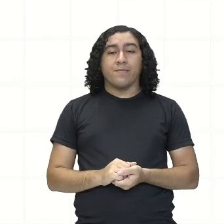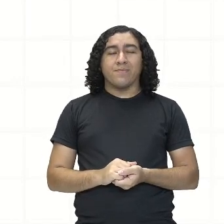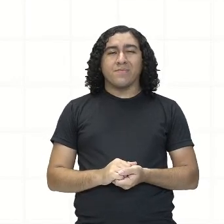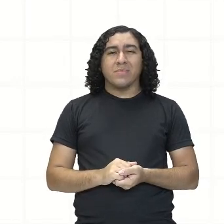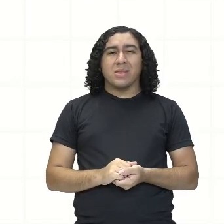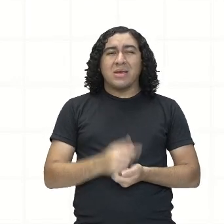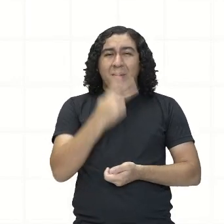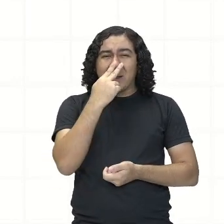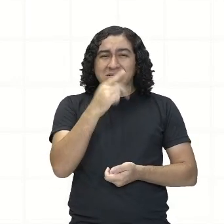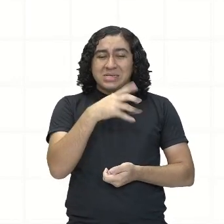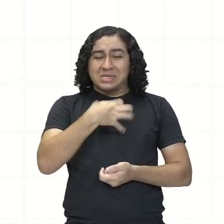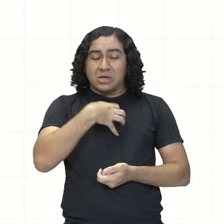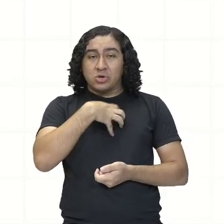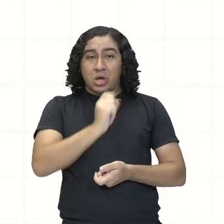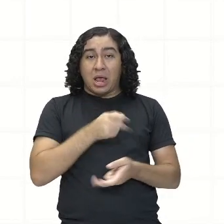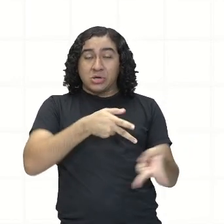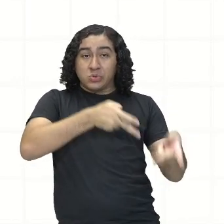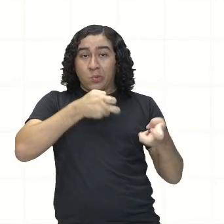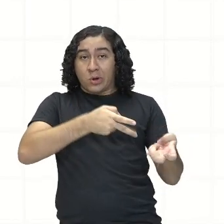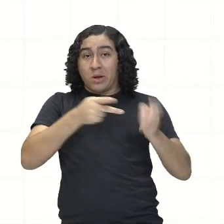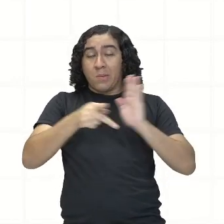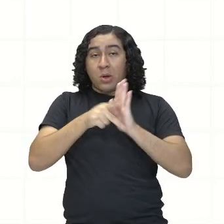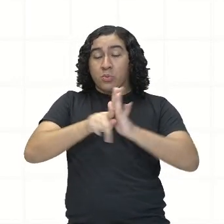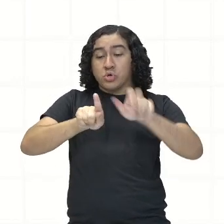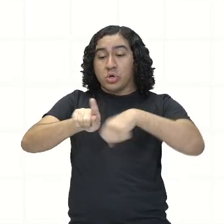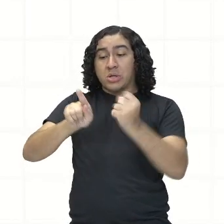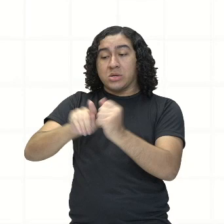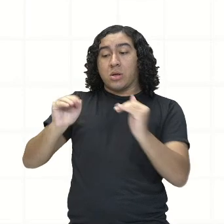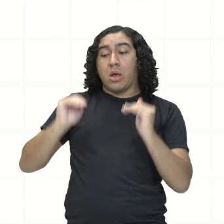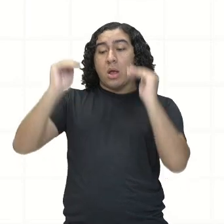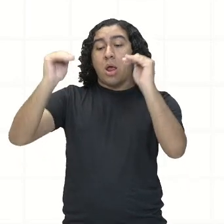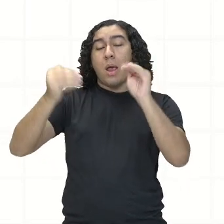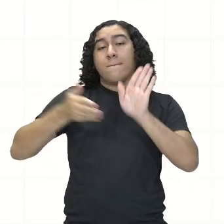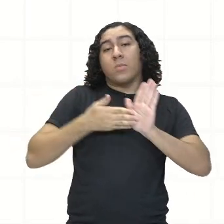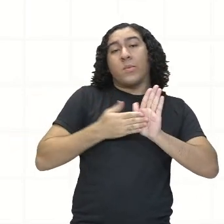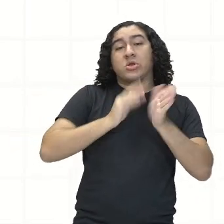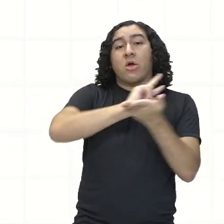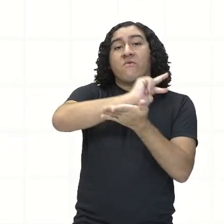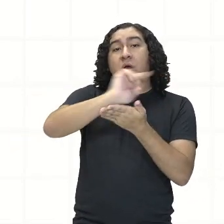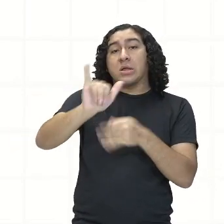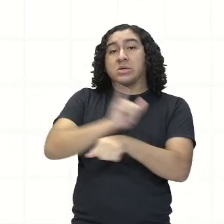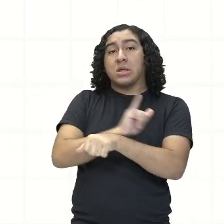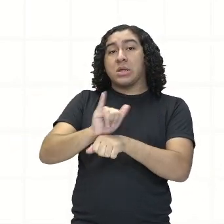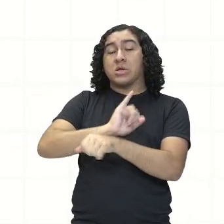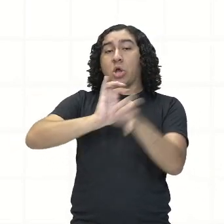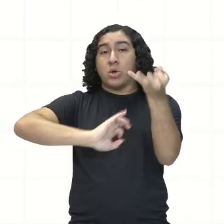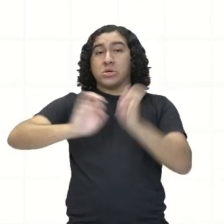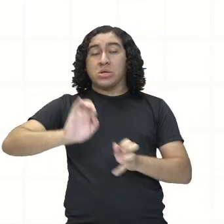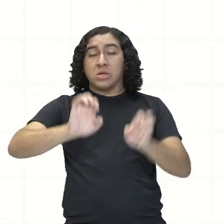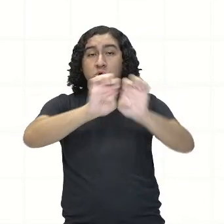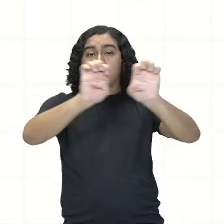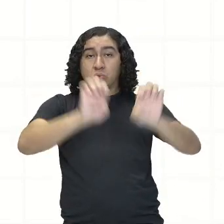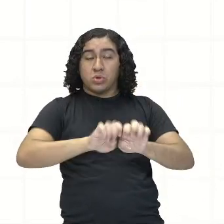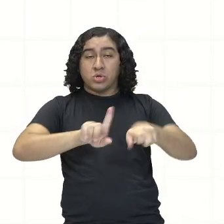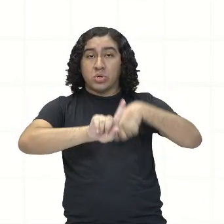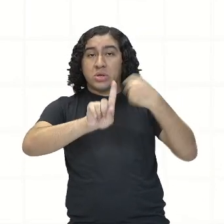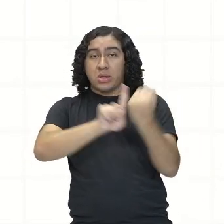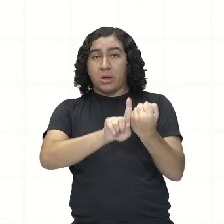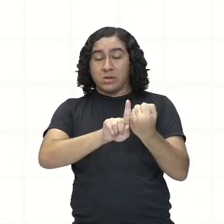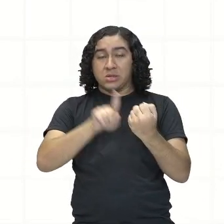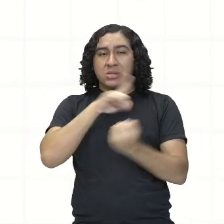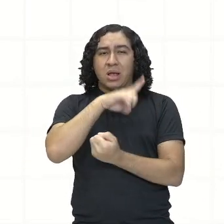explorados pelas classes superiores e propuseram diferentes formas de organização social, em que